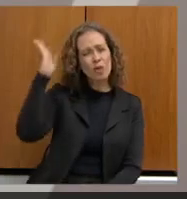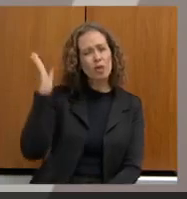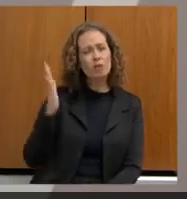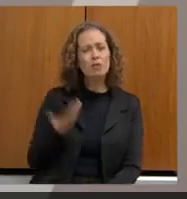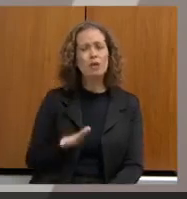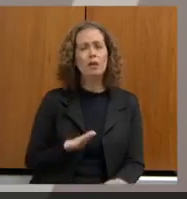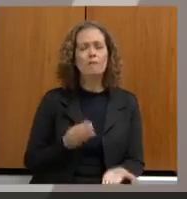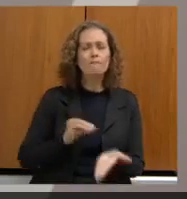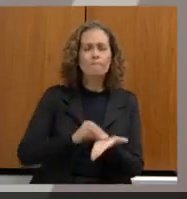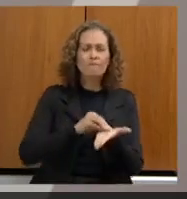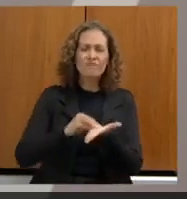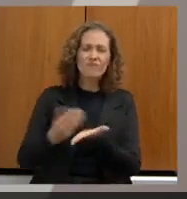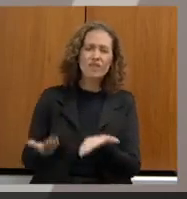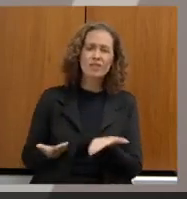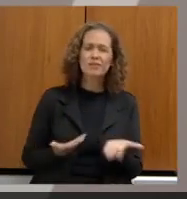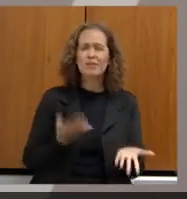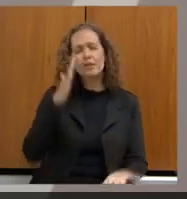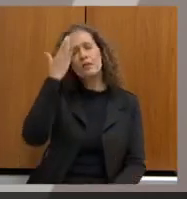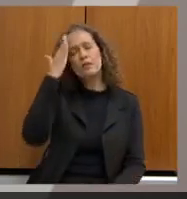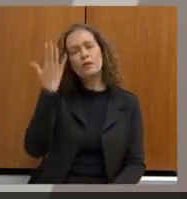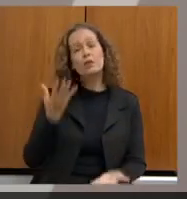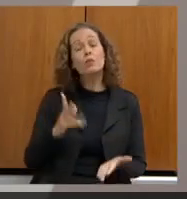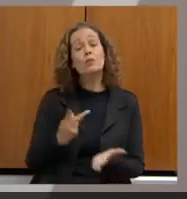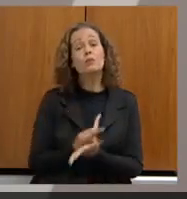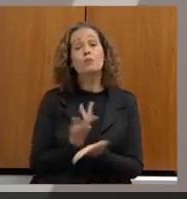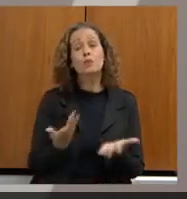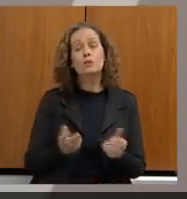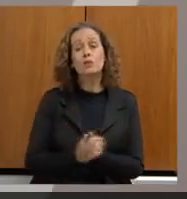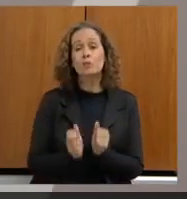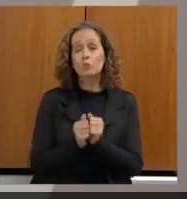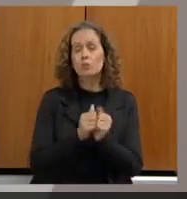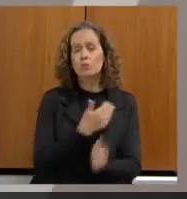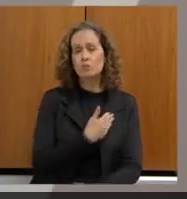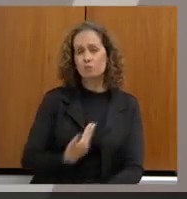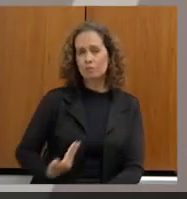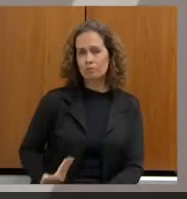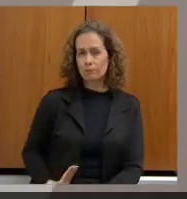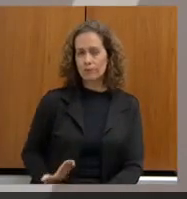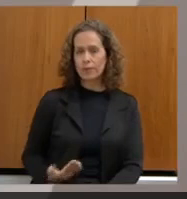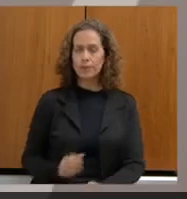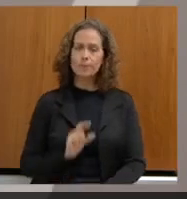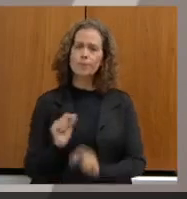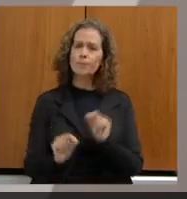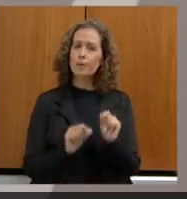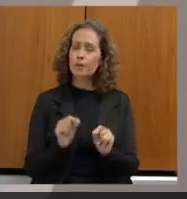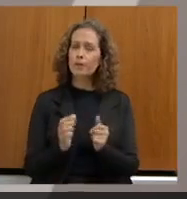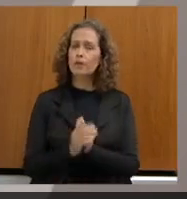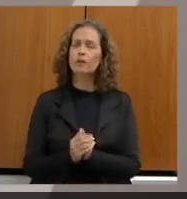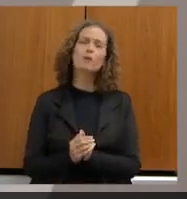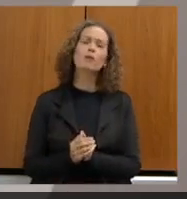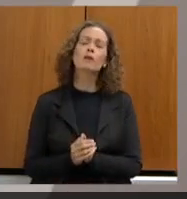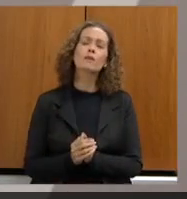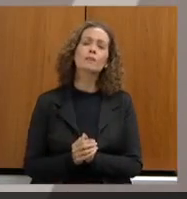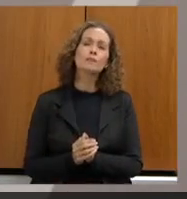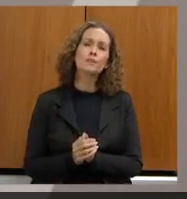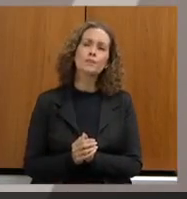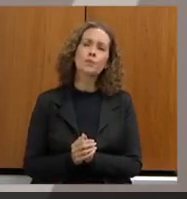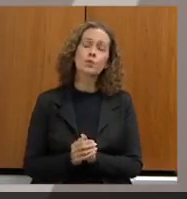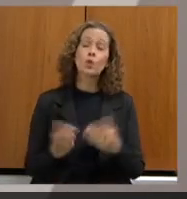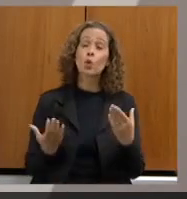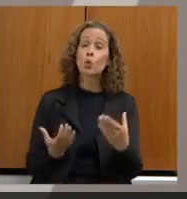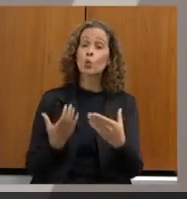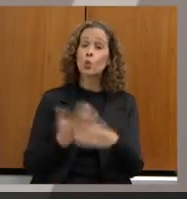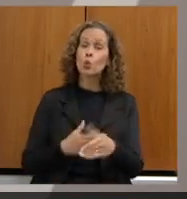entender qual que foi a atuação do da inscrição do Corpo de Bombeiros junto ao governo para que se e a validade do